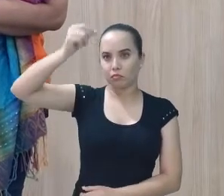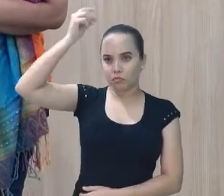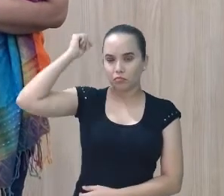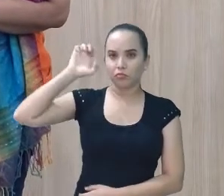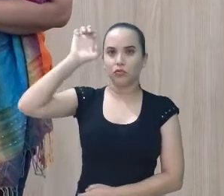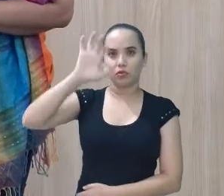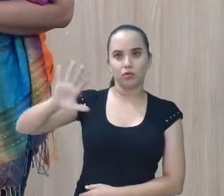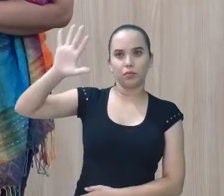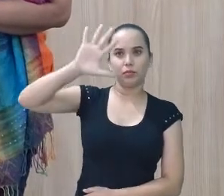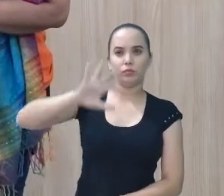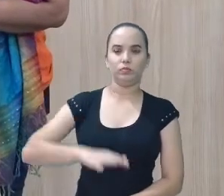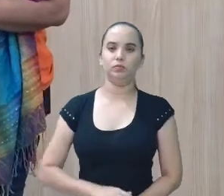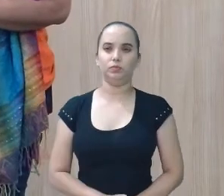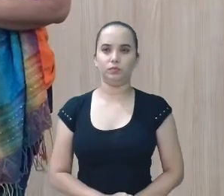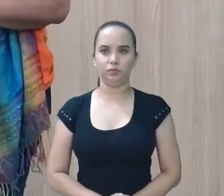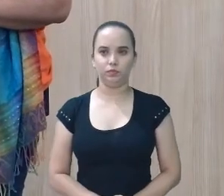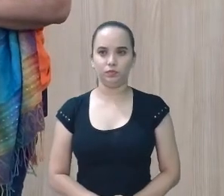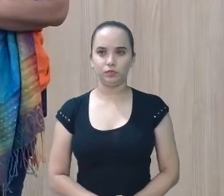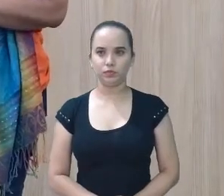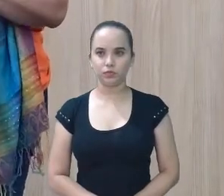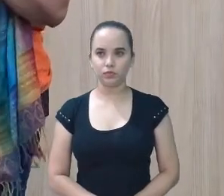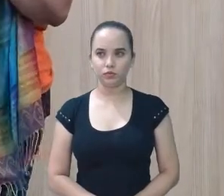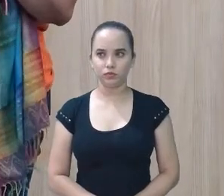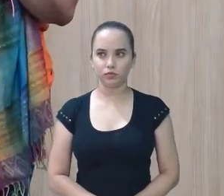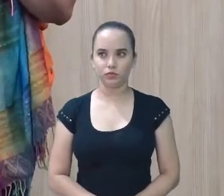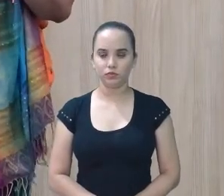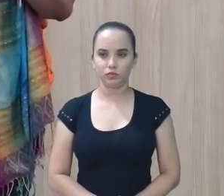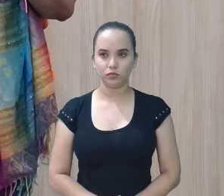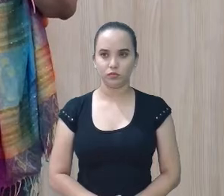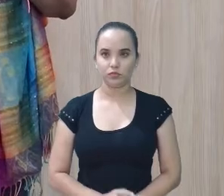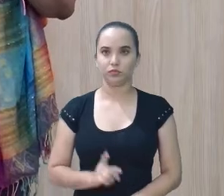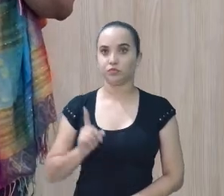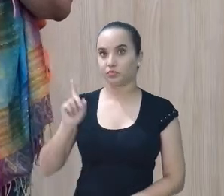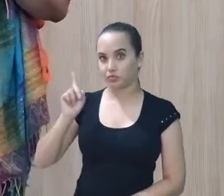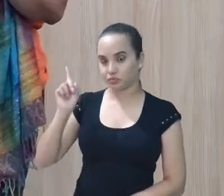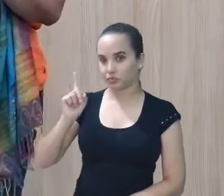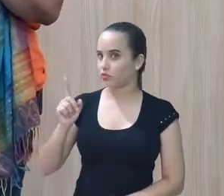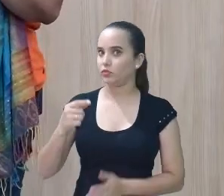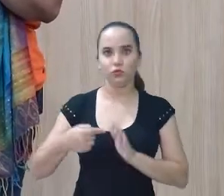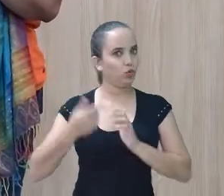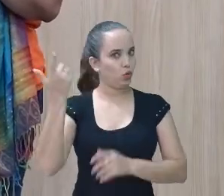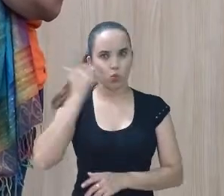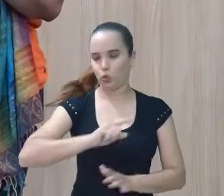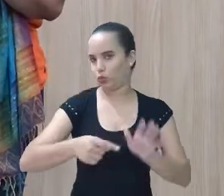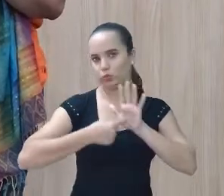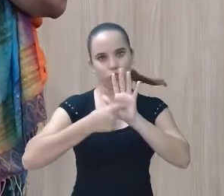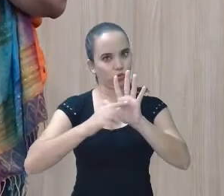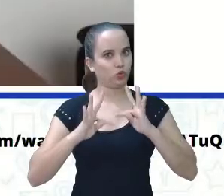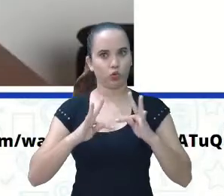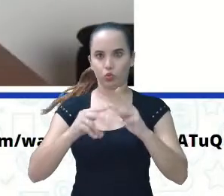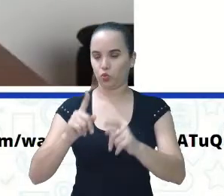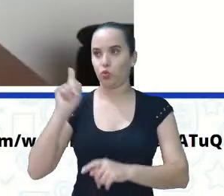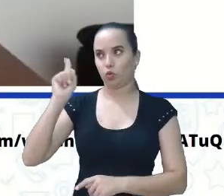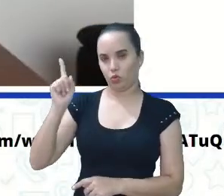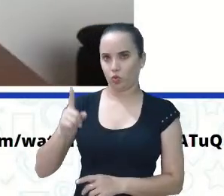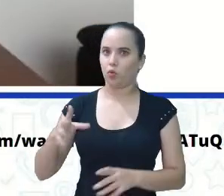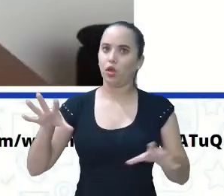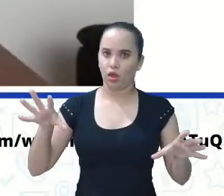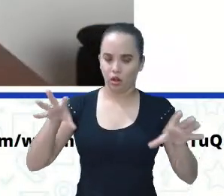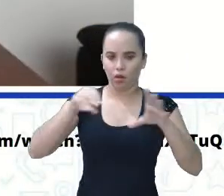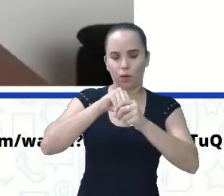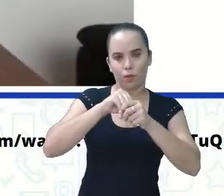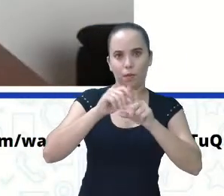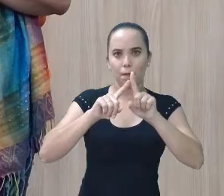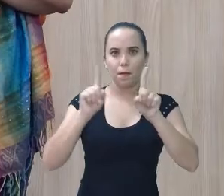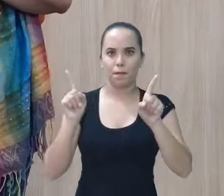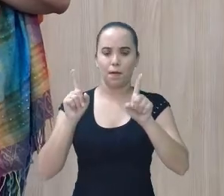classicismo europeu. Aqui não vai dar tempo de mostrar tudo. Ele complementa um pouco. Mas aí a gente